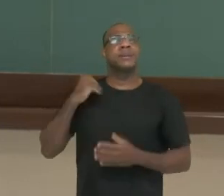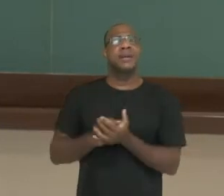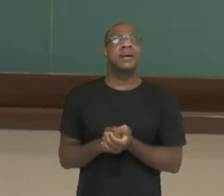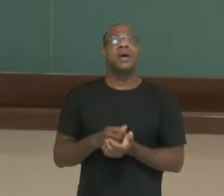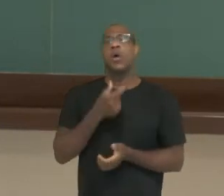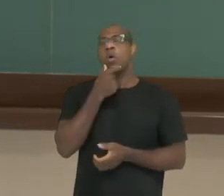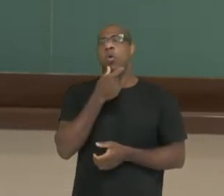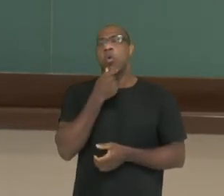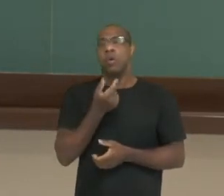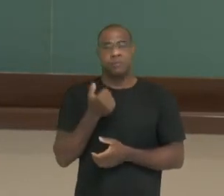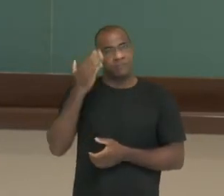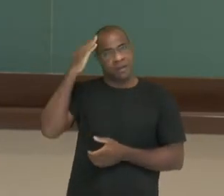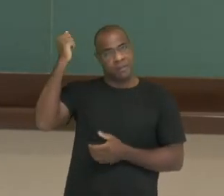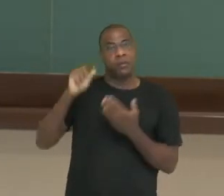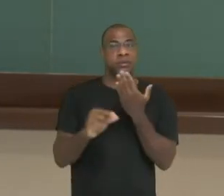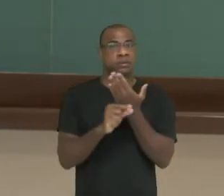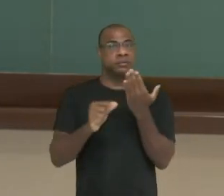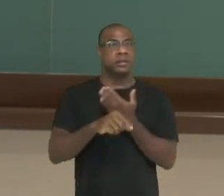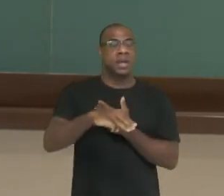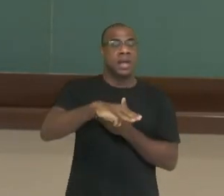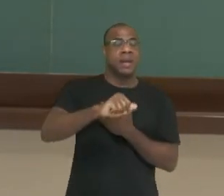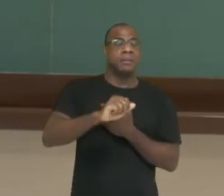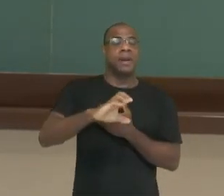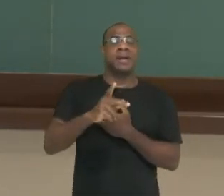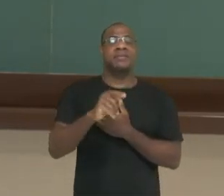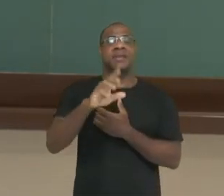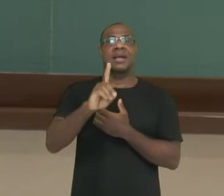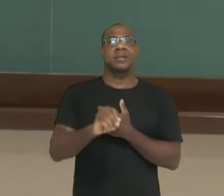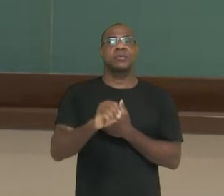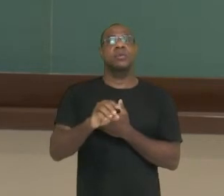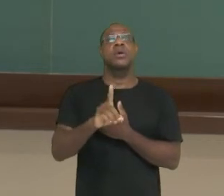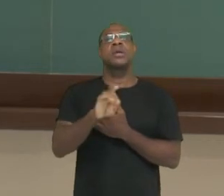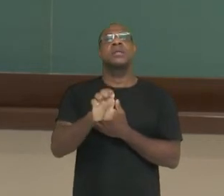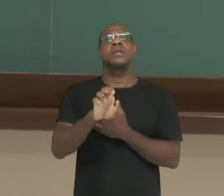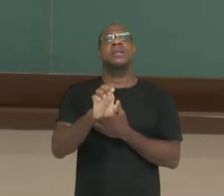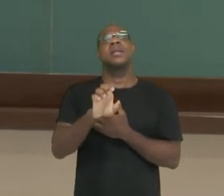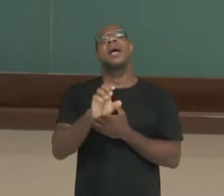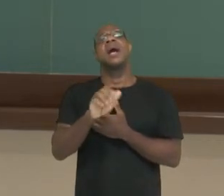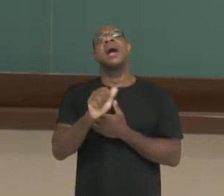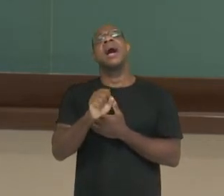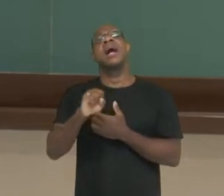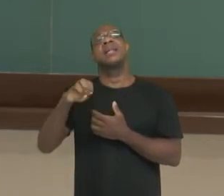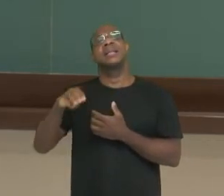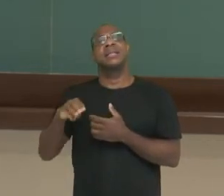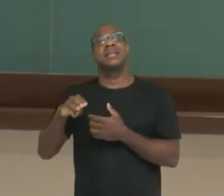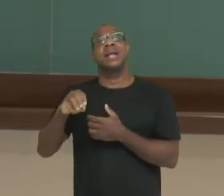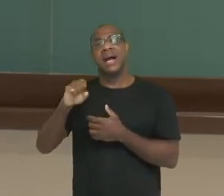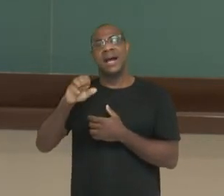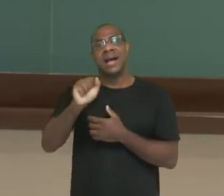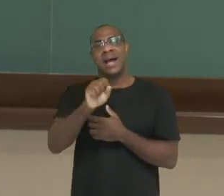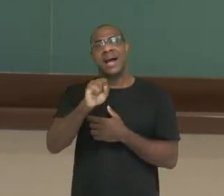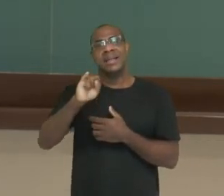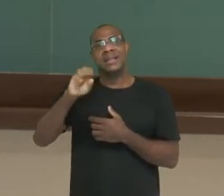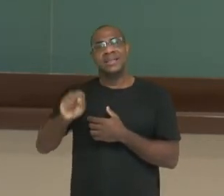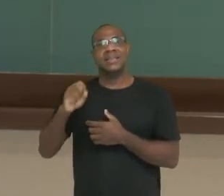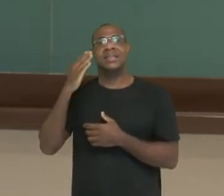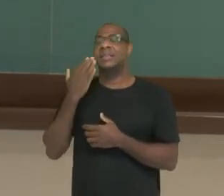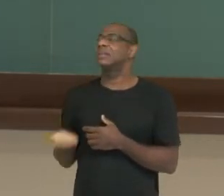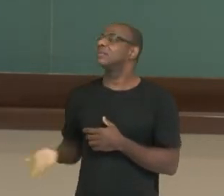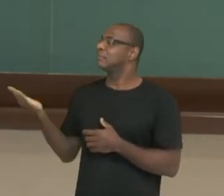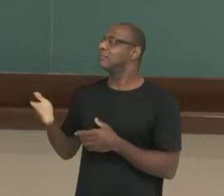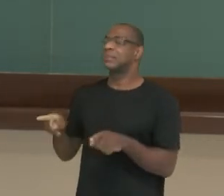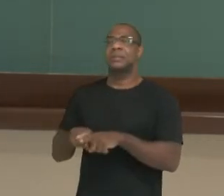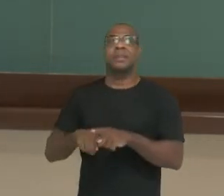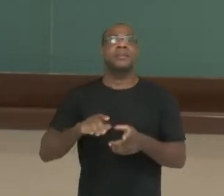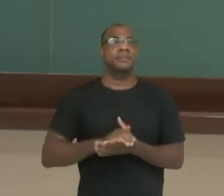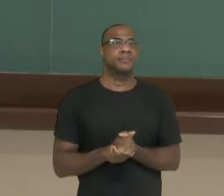é um bom exemplo do realismo. No naturalismo, nós já vamos ter outras características, no modernismo,